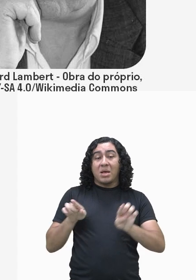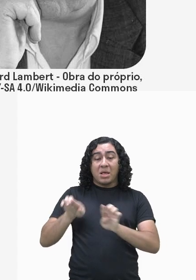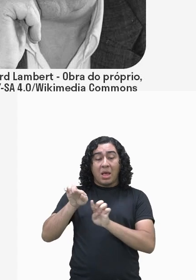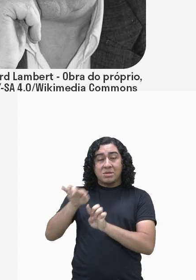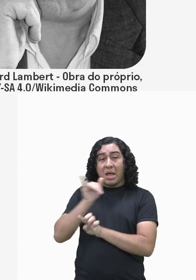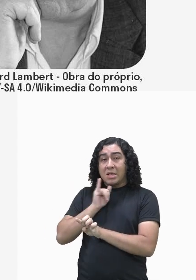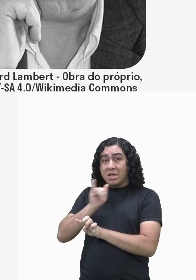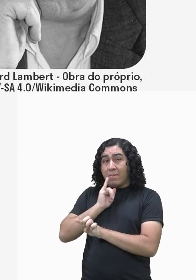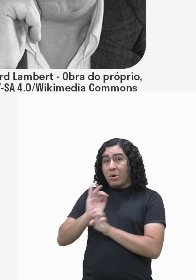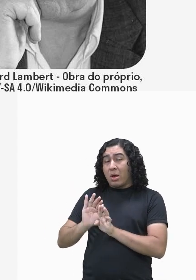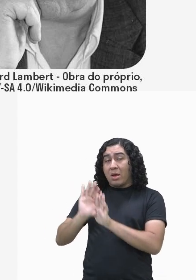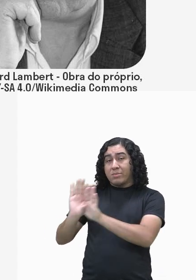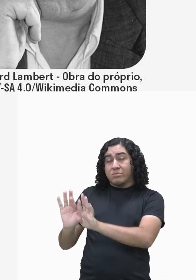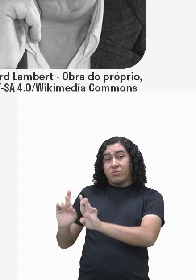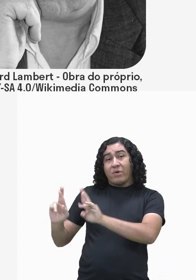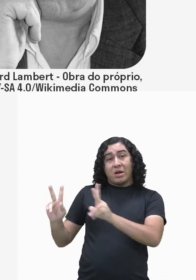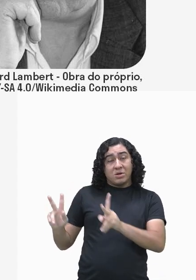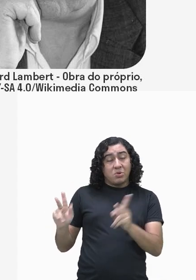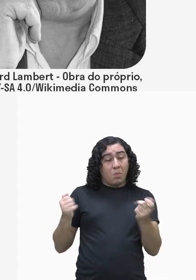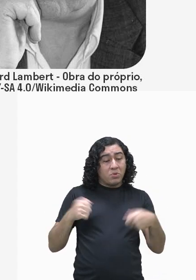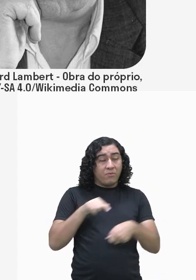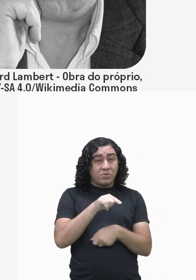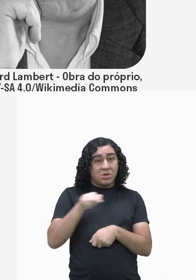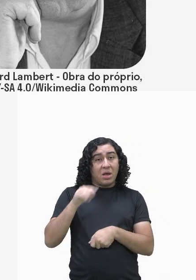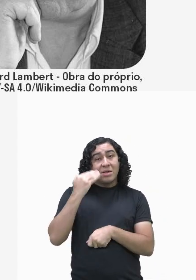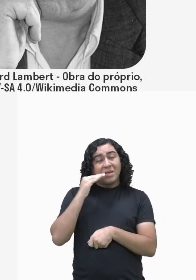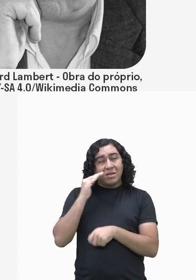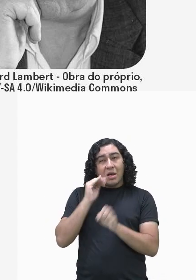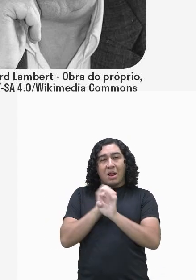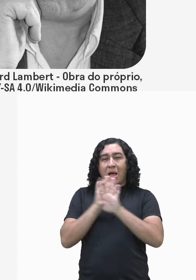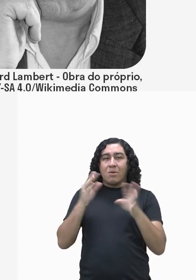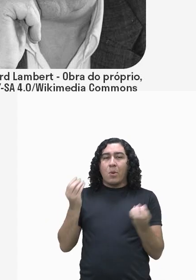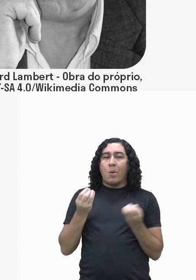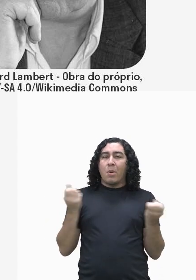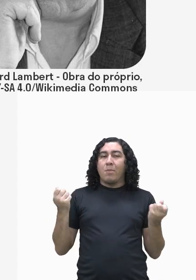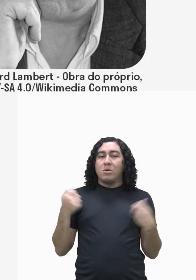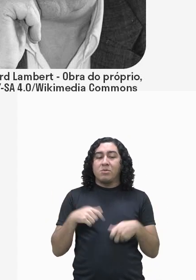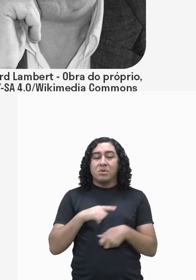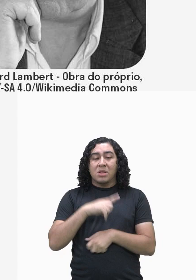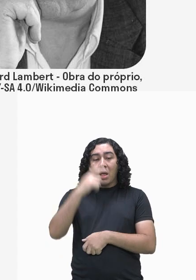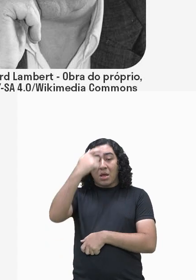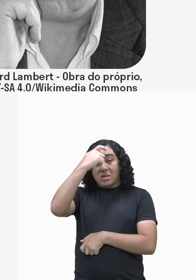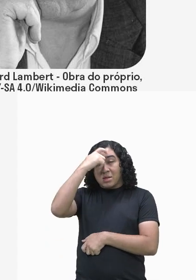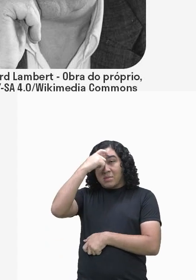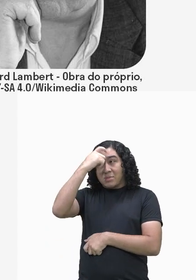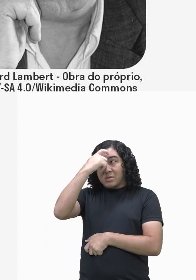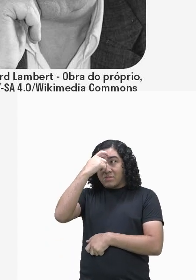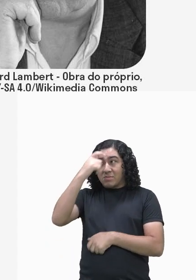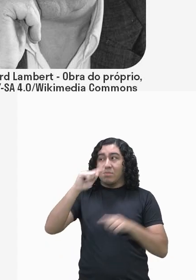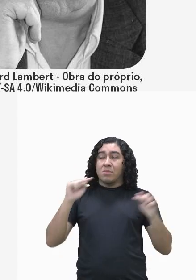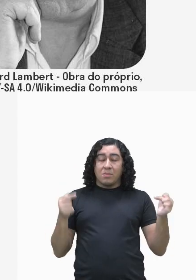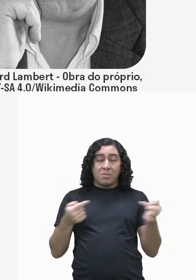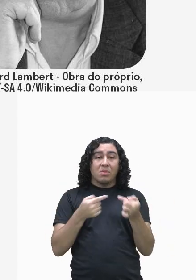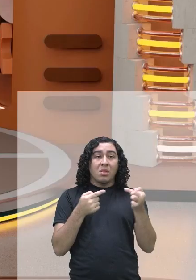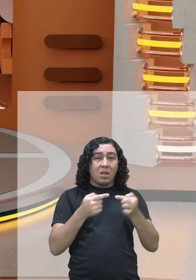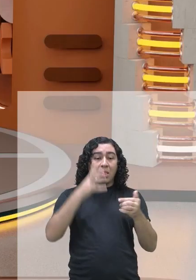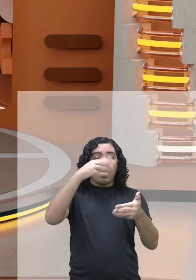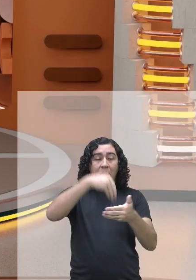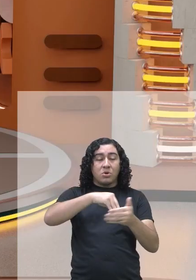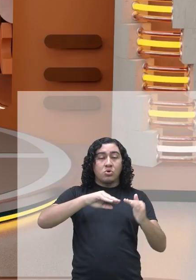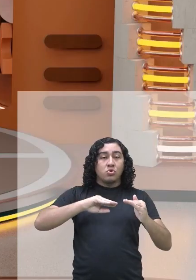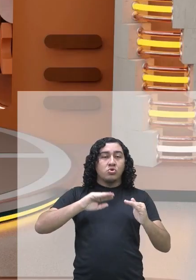exemplos já servem para que vocês entendam esta questão de um encaixe dentro de uma escola